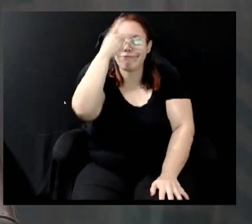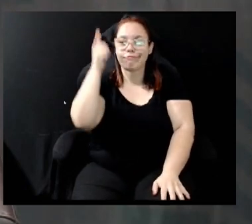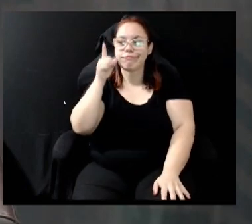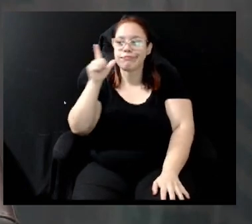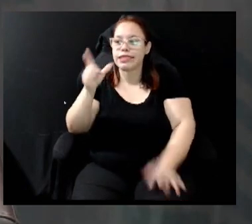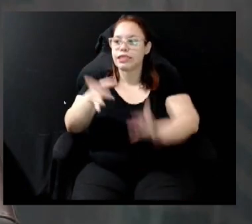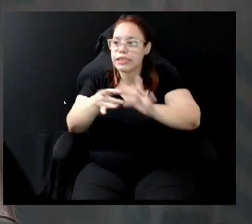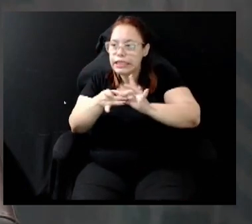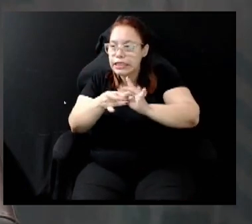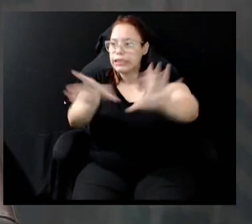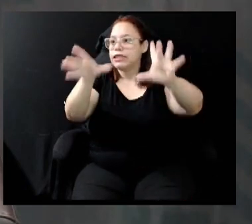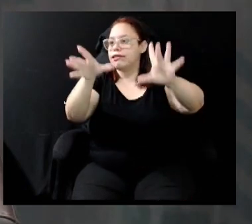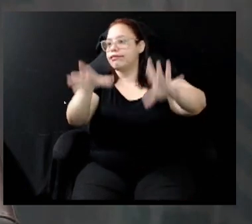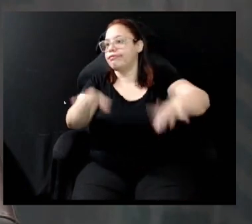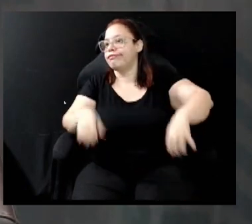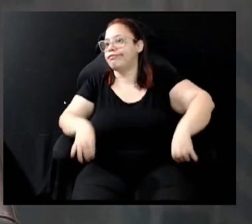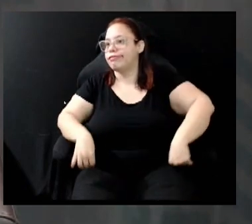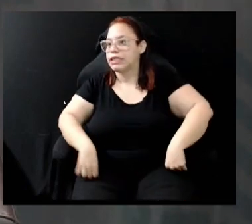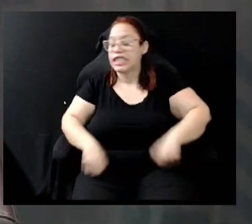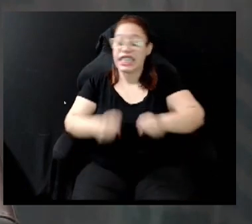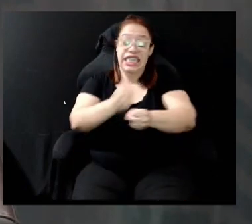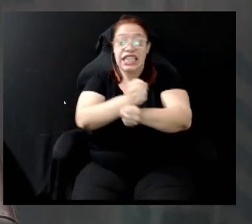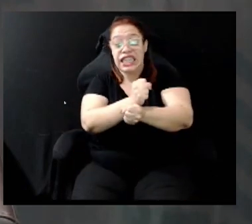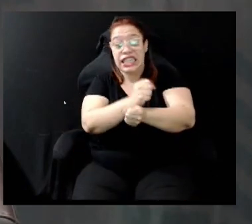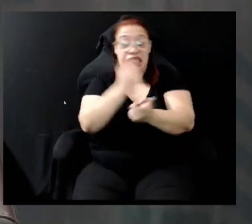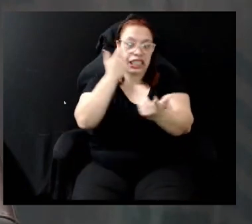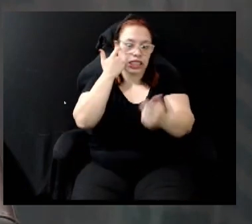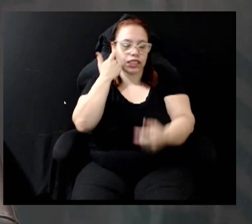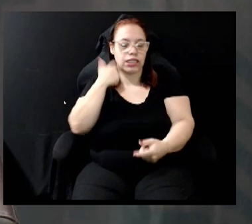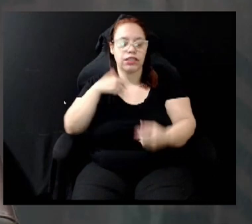pouco mais dessas amarras que hoje esse mundo tão conturbado